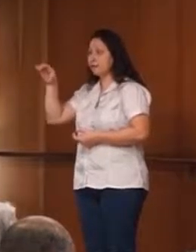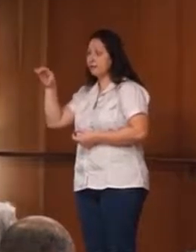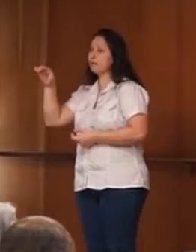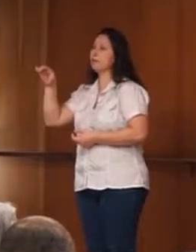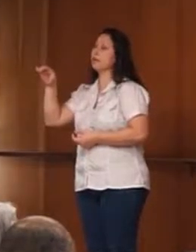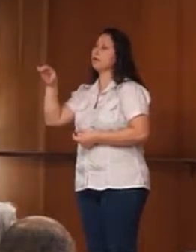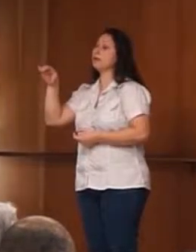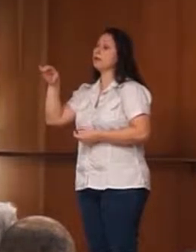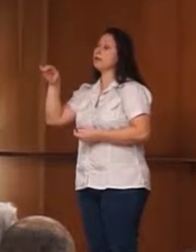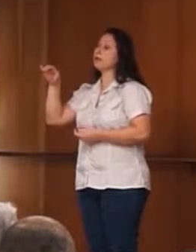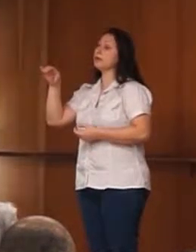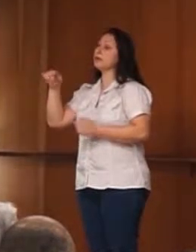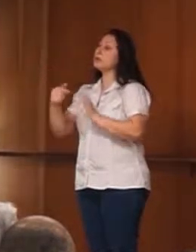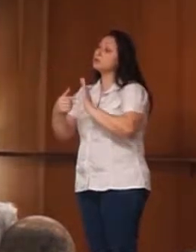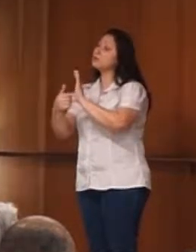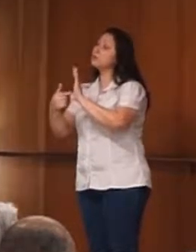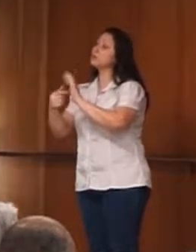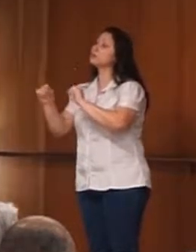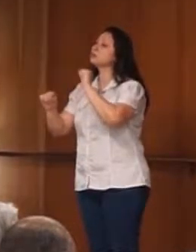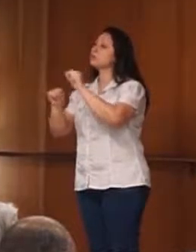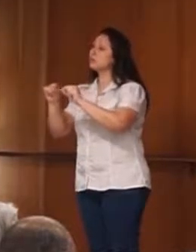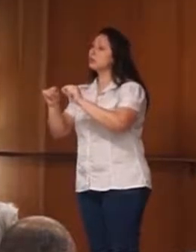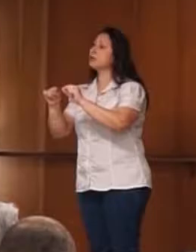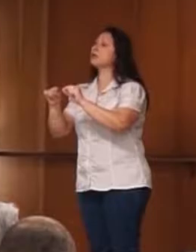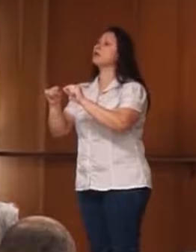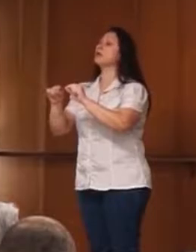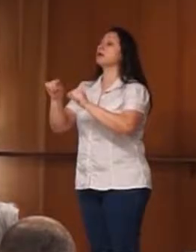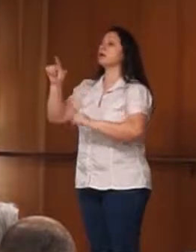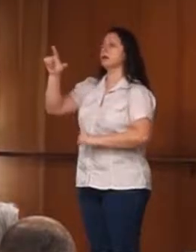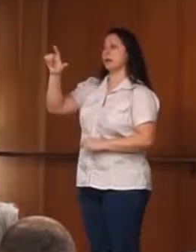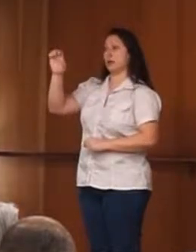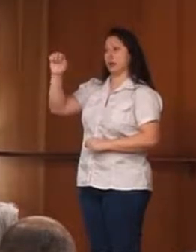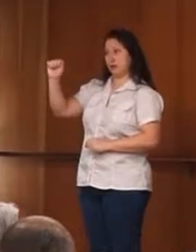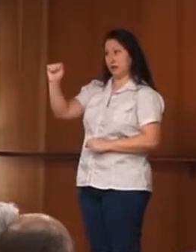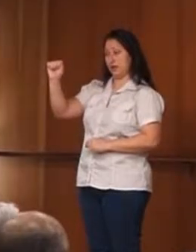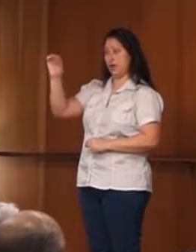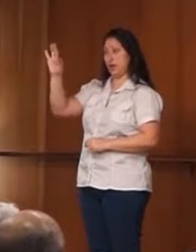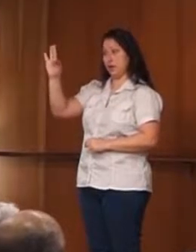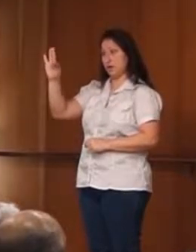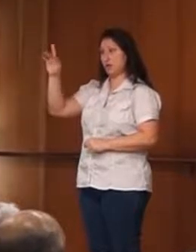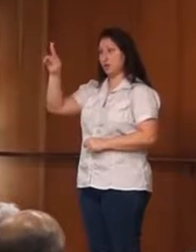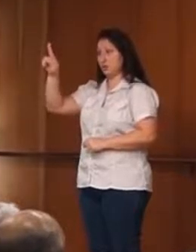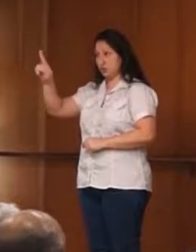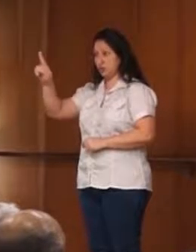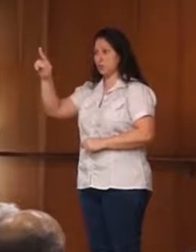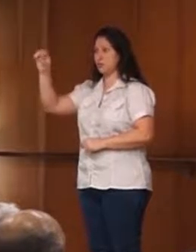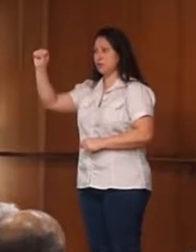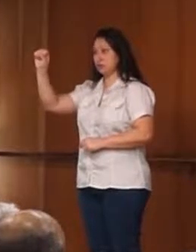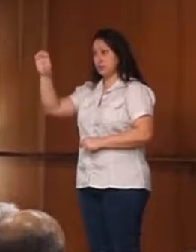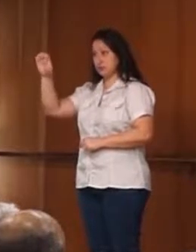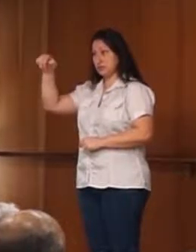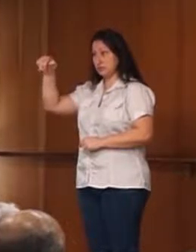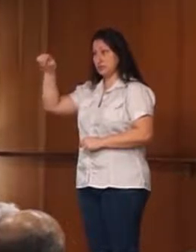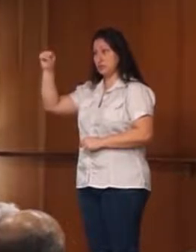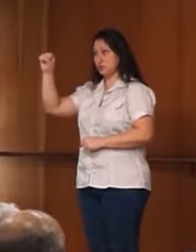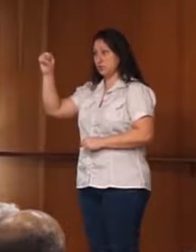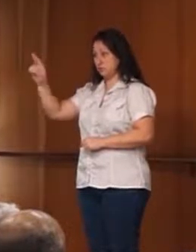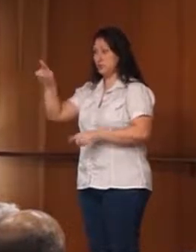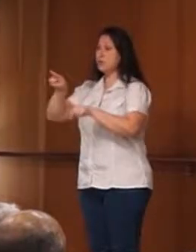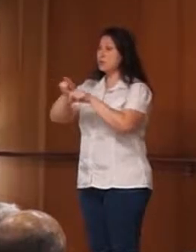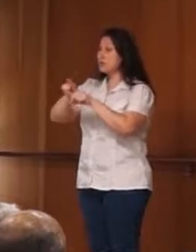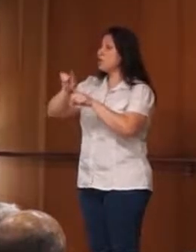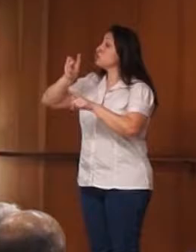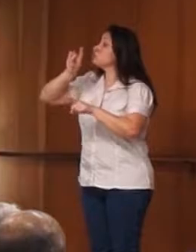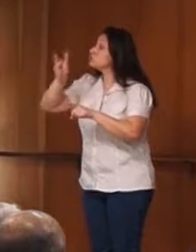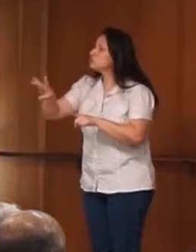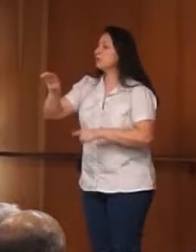políticas afirmativas aos cursos de pós-graduação lato sensu, não apenas stricto sensu, e que